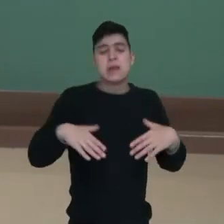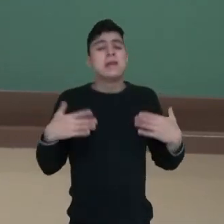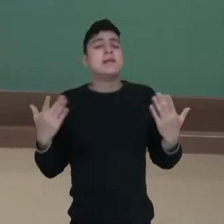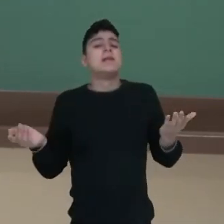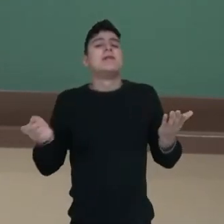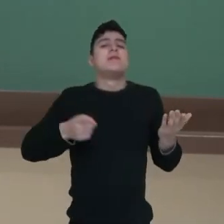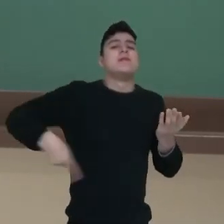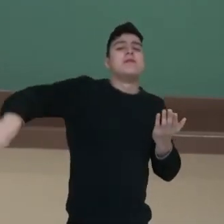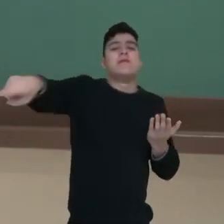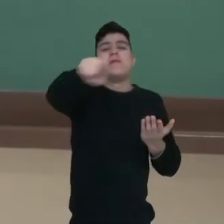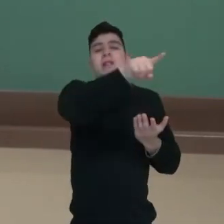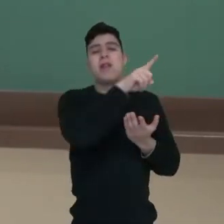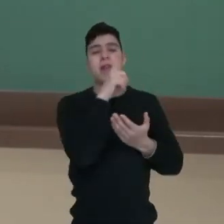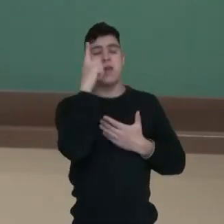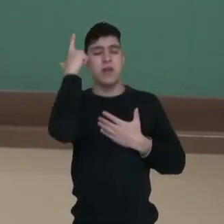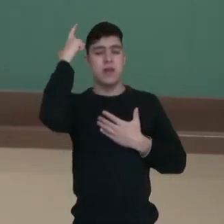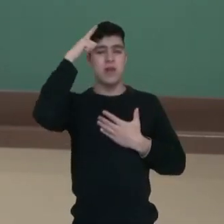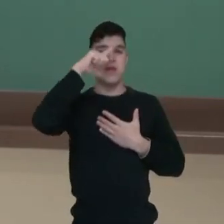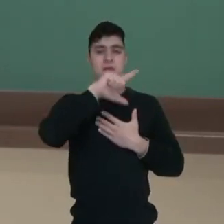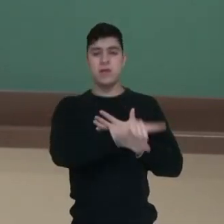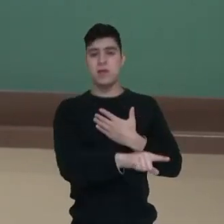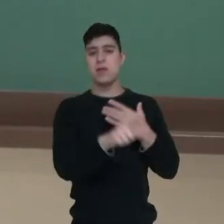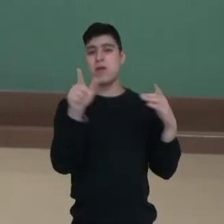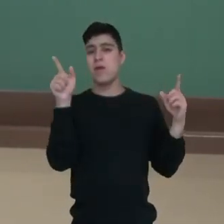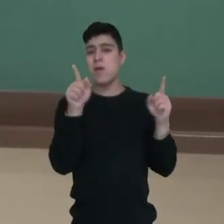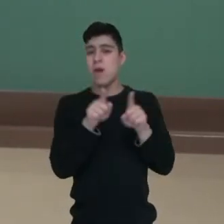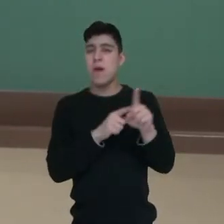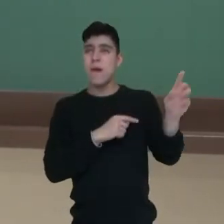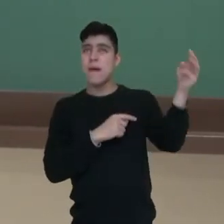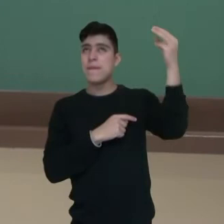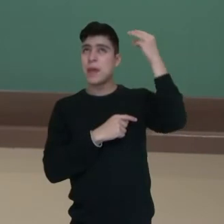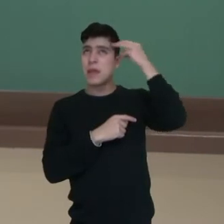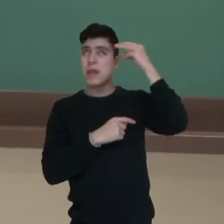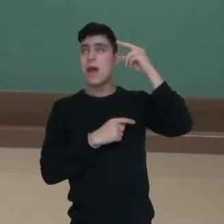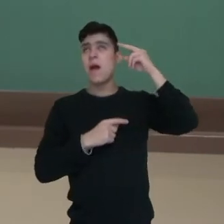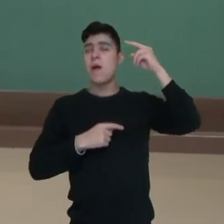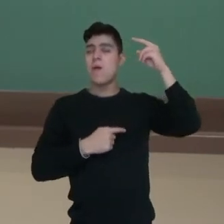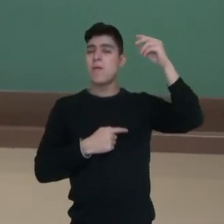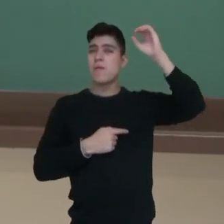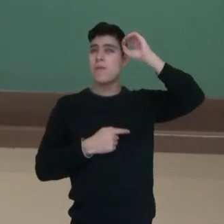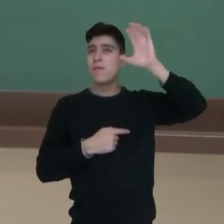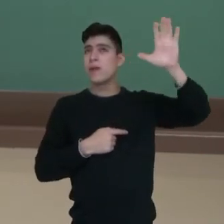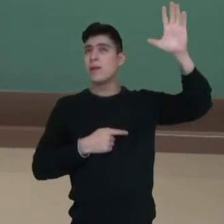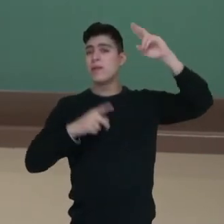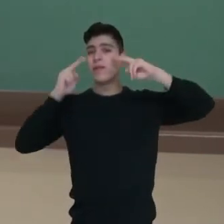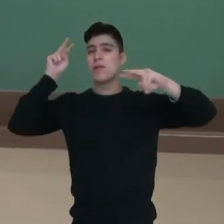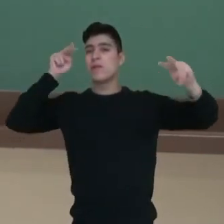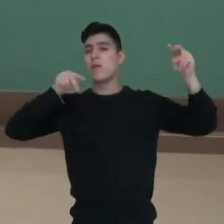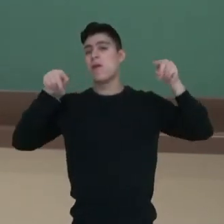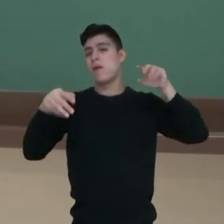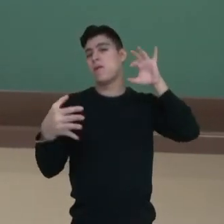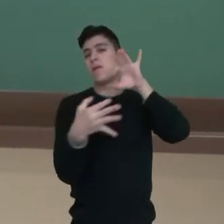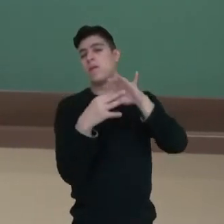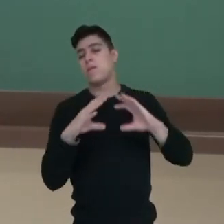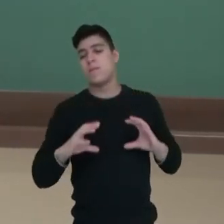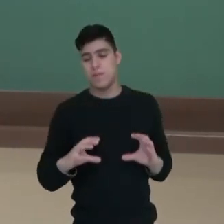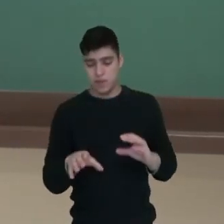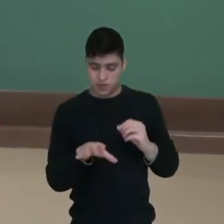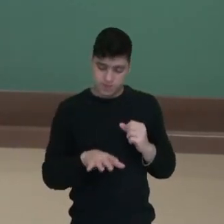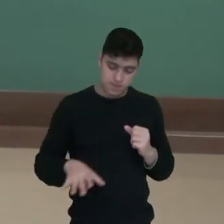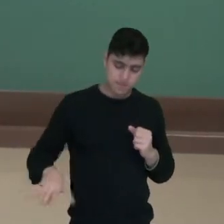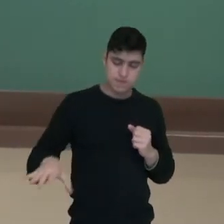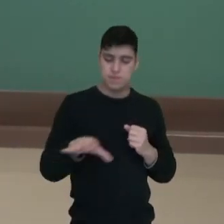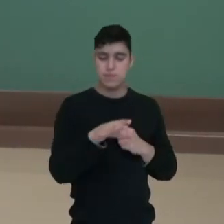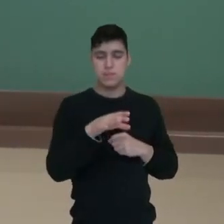vocês consigam fazer mentalmente a visualização dessa bola e pegar o